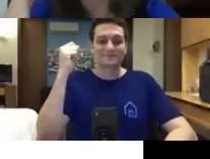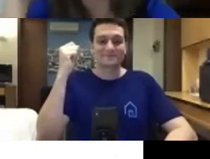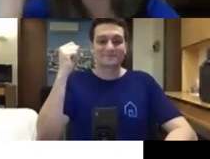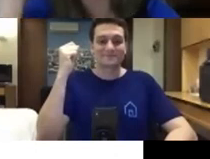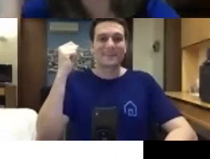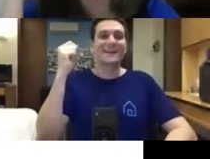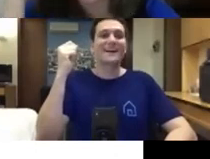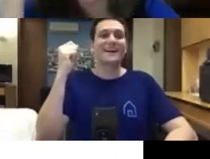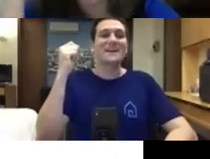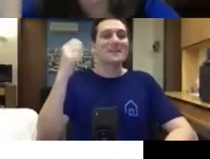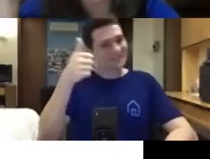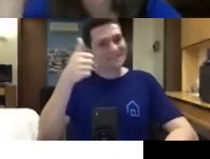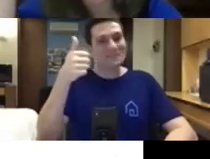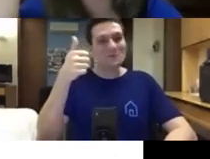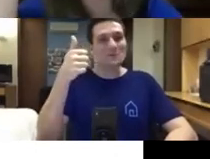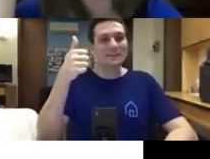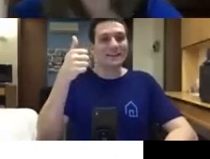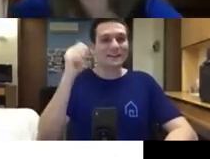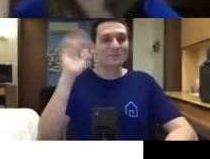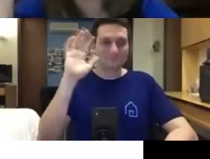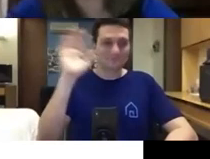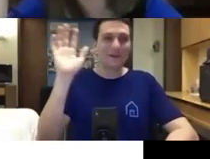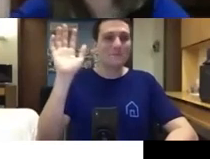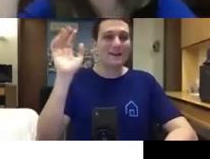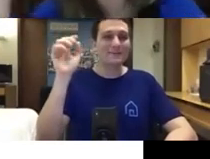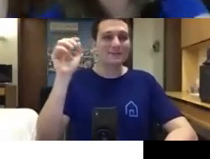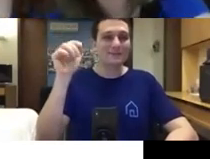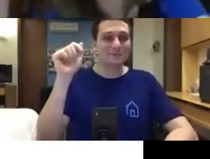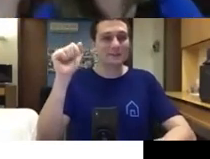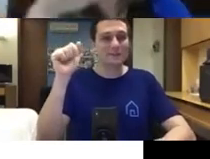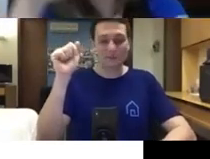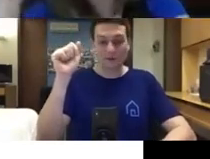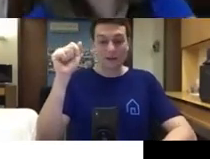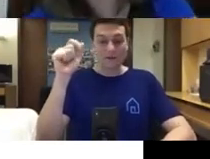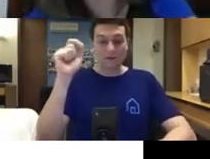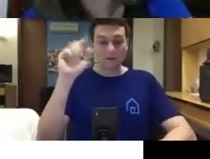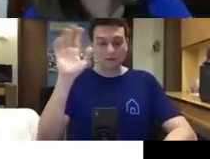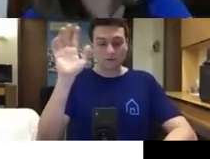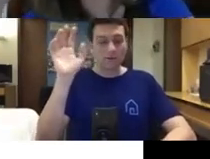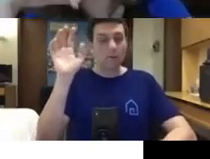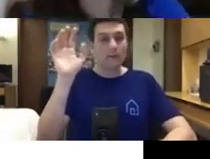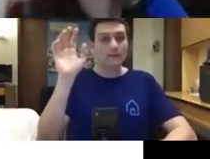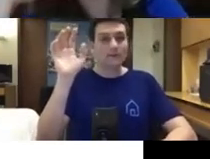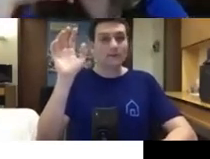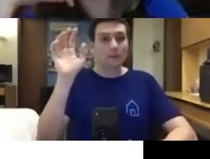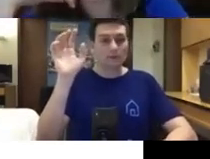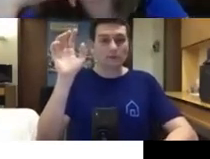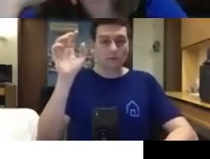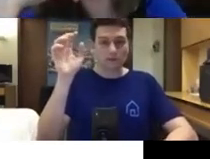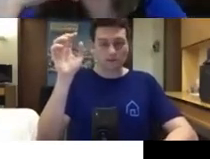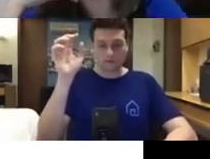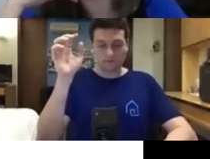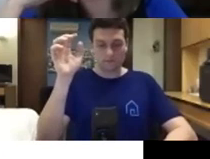forma. Sempre uma boa ideia. Vamos pegar fogo, vamos botar fogo na forma. Deixa eu interromper.